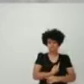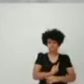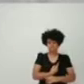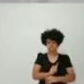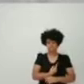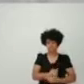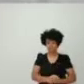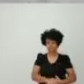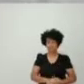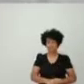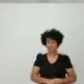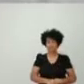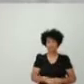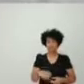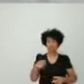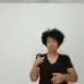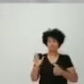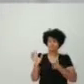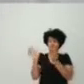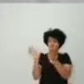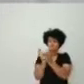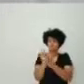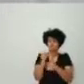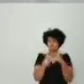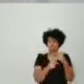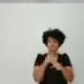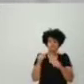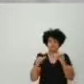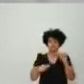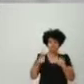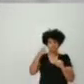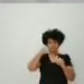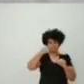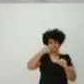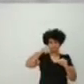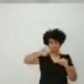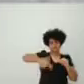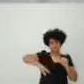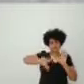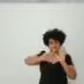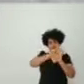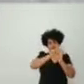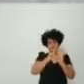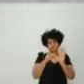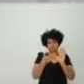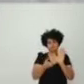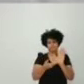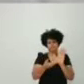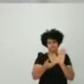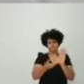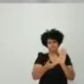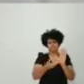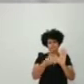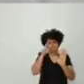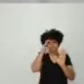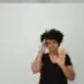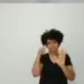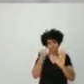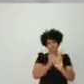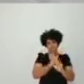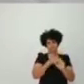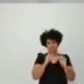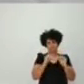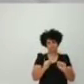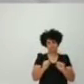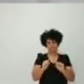trabalho para analisar e rever a a legislação vigente principalmente nós possamos dentro